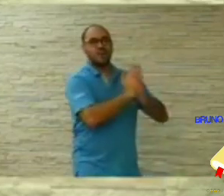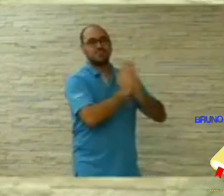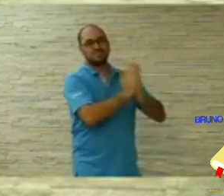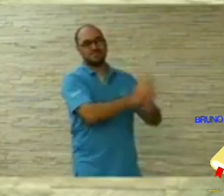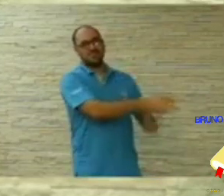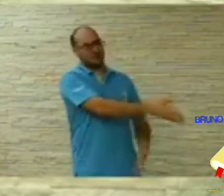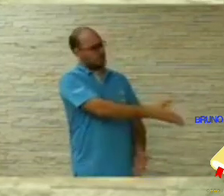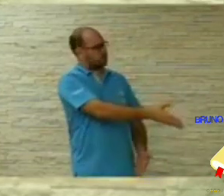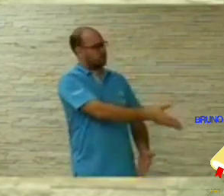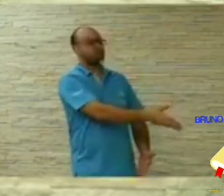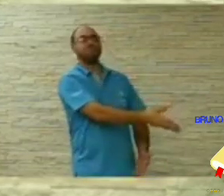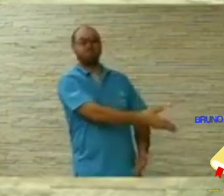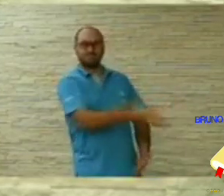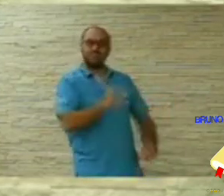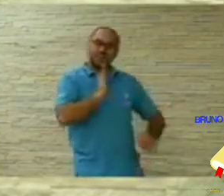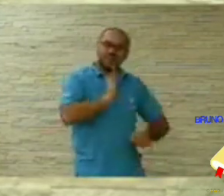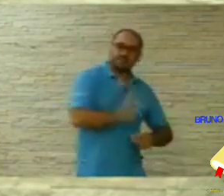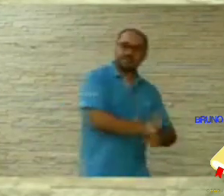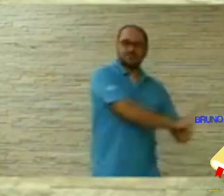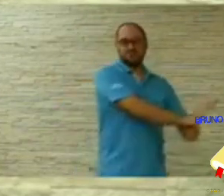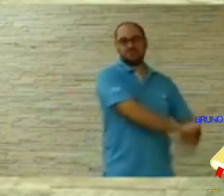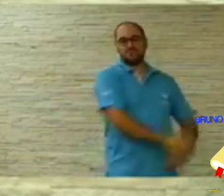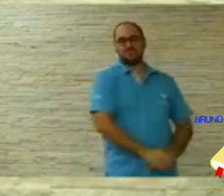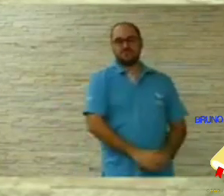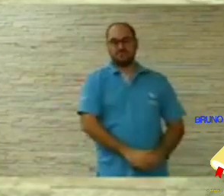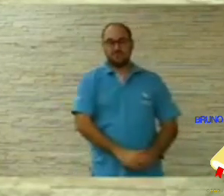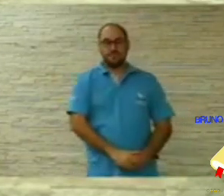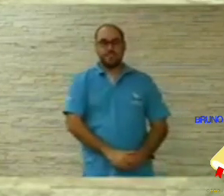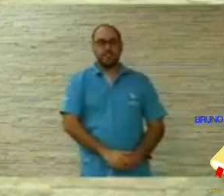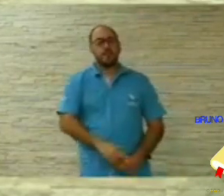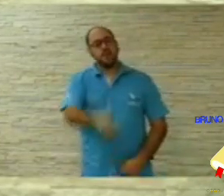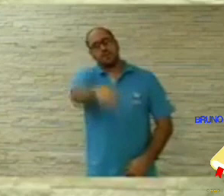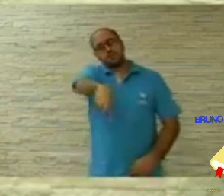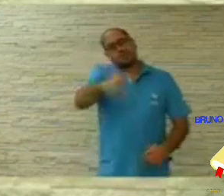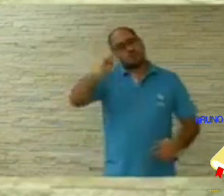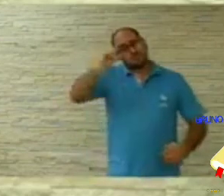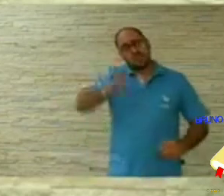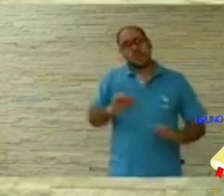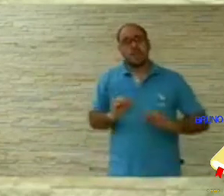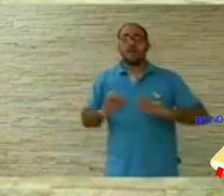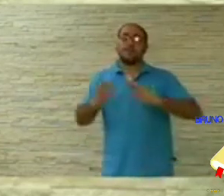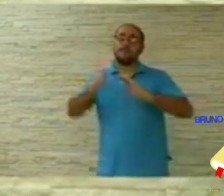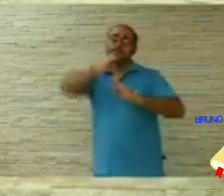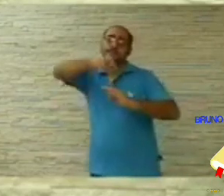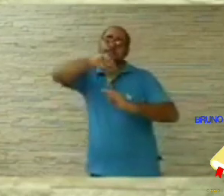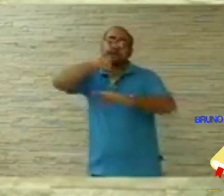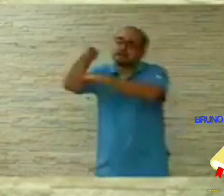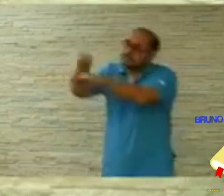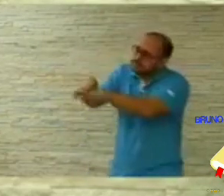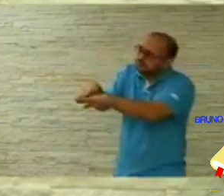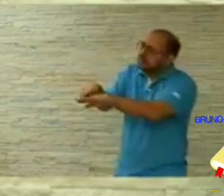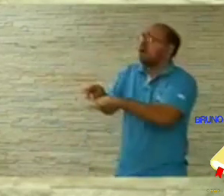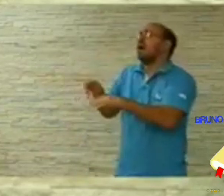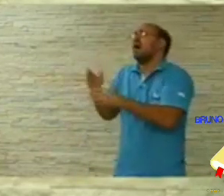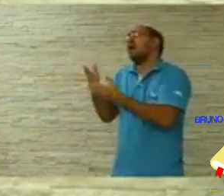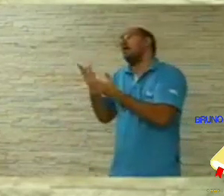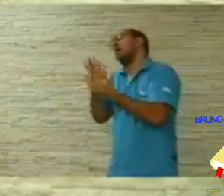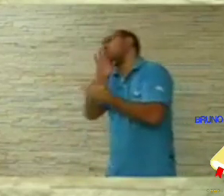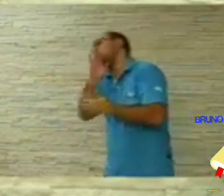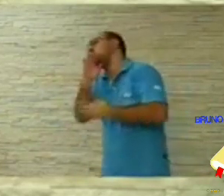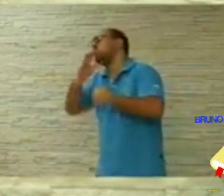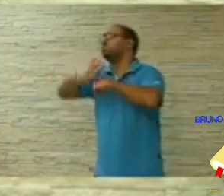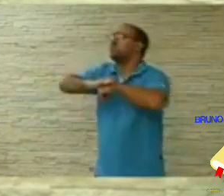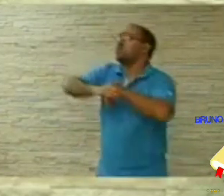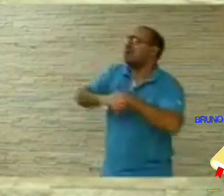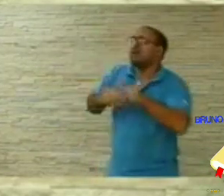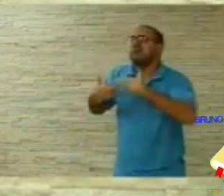os seus pais a saírem do hospital, talvez o seu pai ou sua mãe internado, talvez você esteja orando pedindo para que Deus